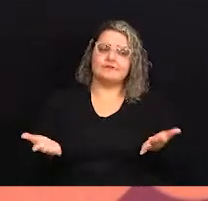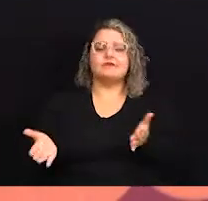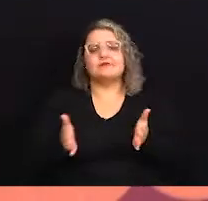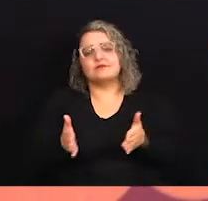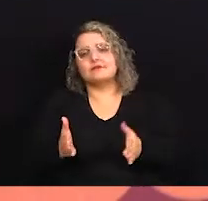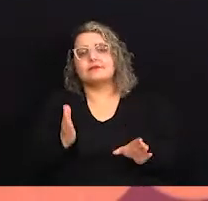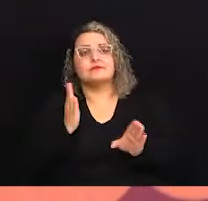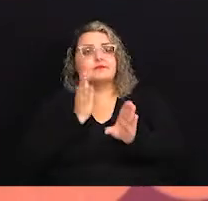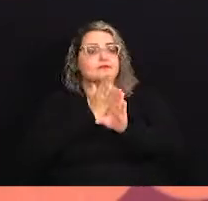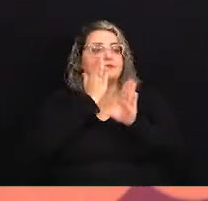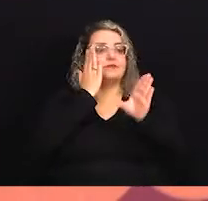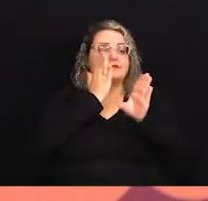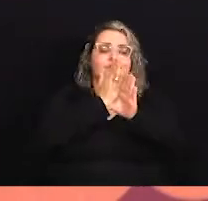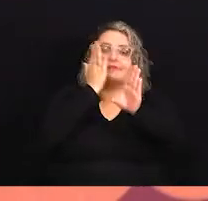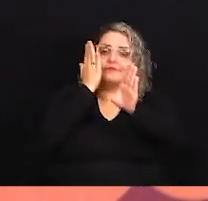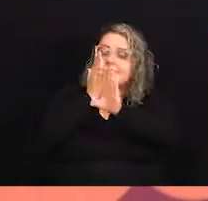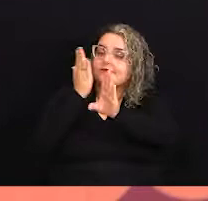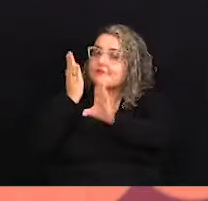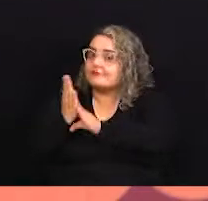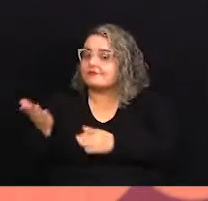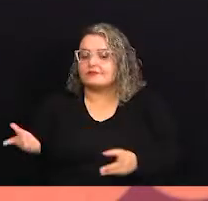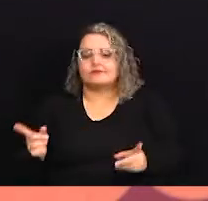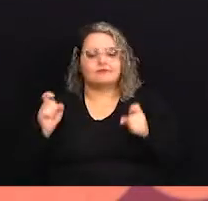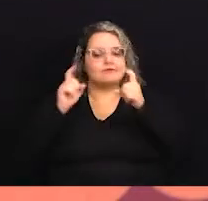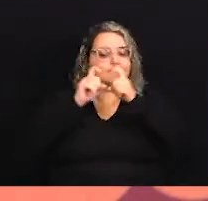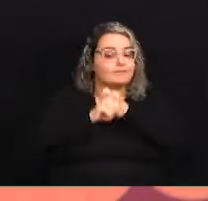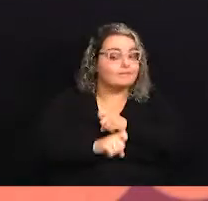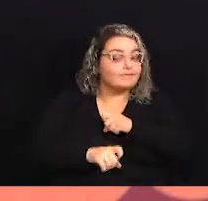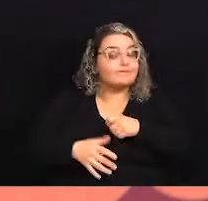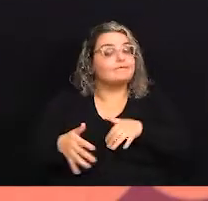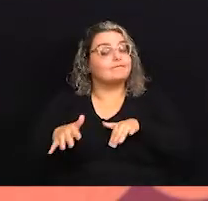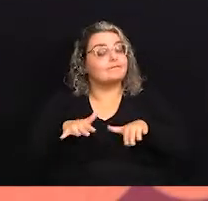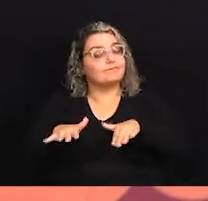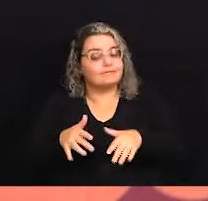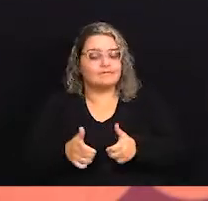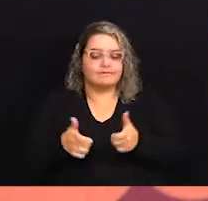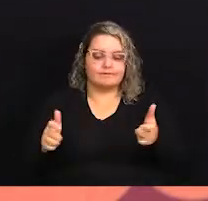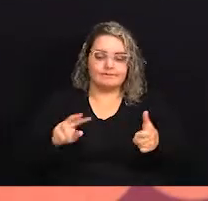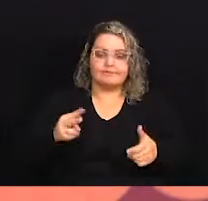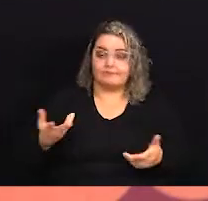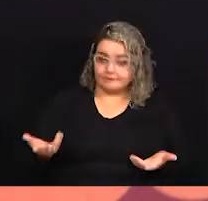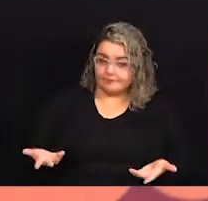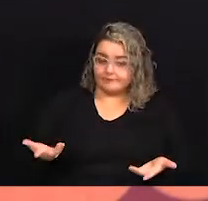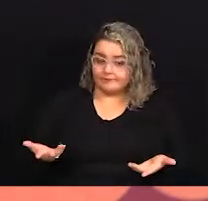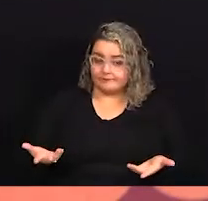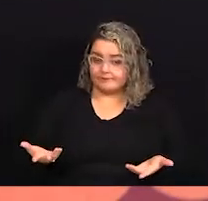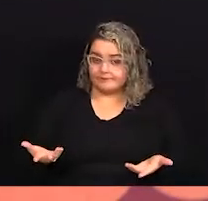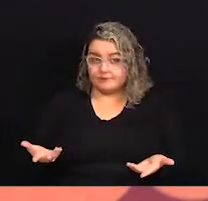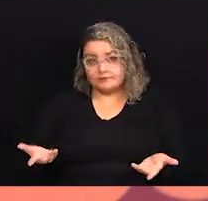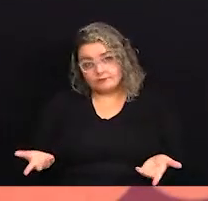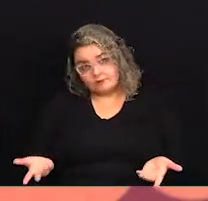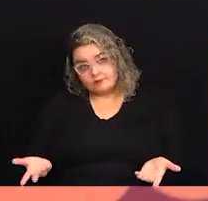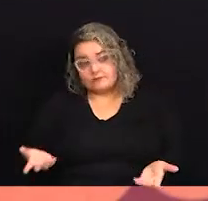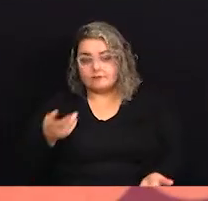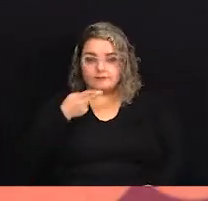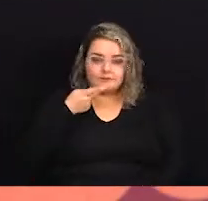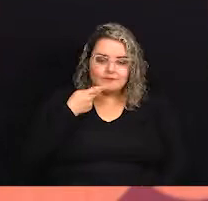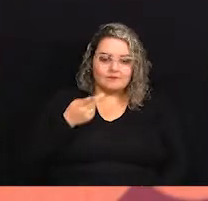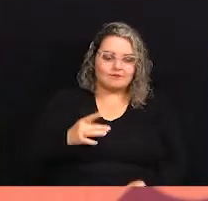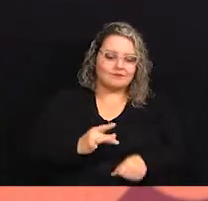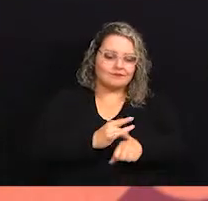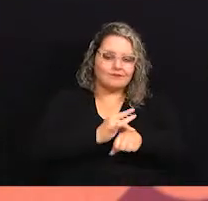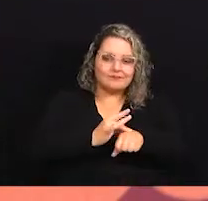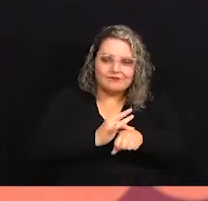de descobertas, é um período difícil, complicado, na maioria das vezes, né? E ainda falando